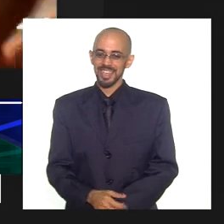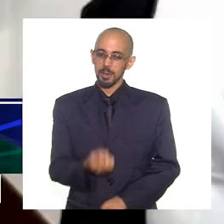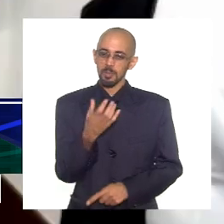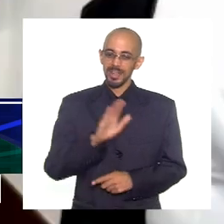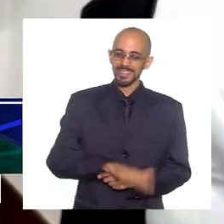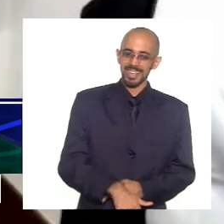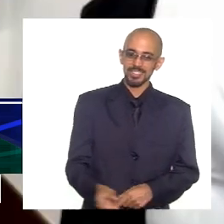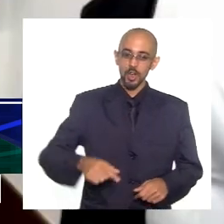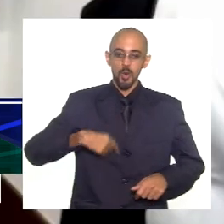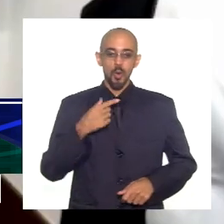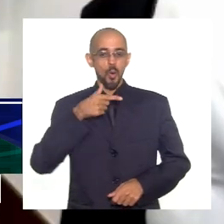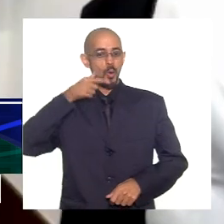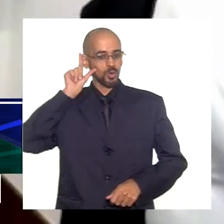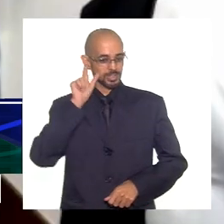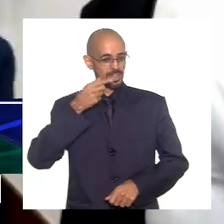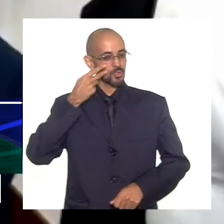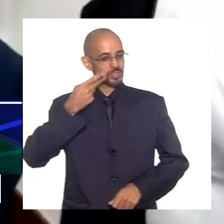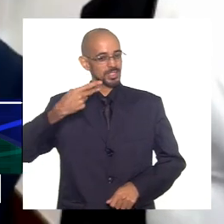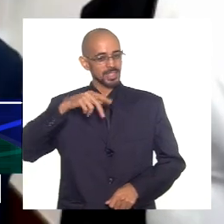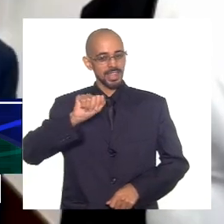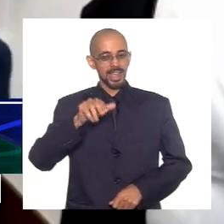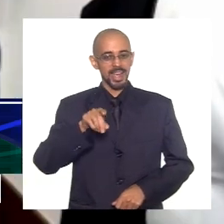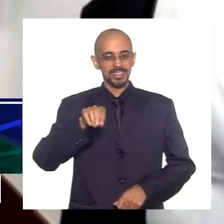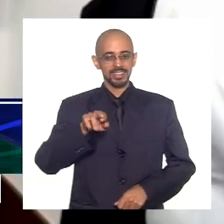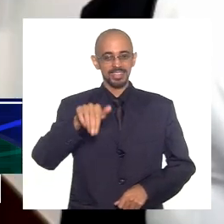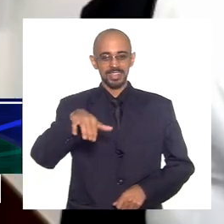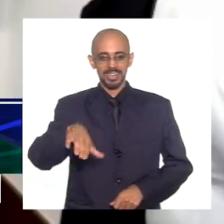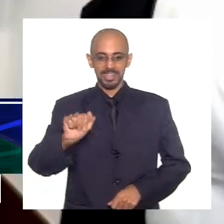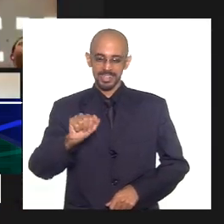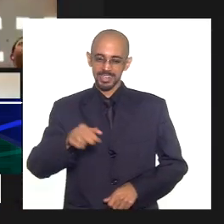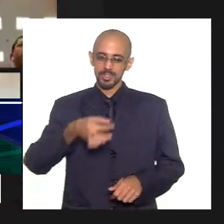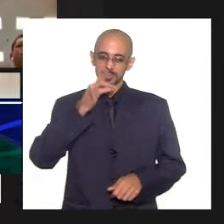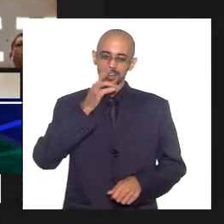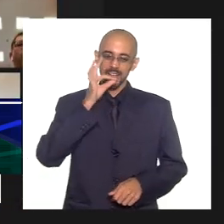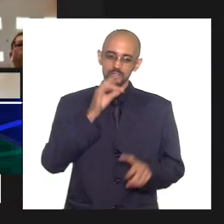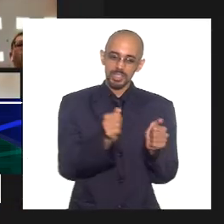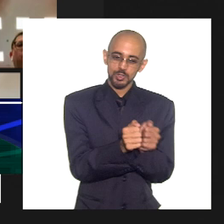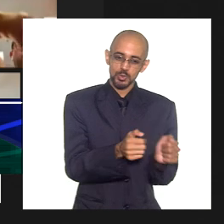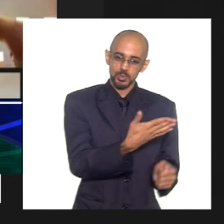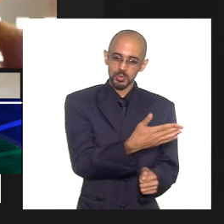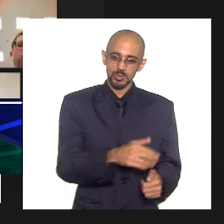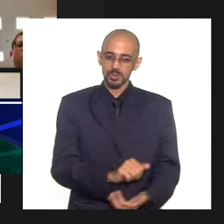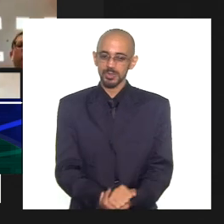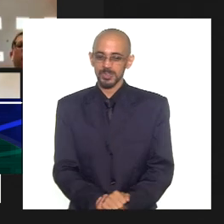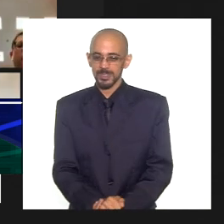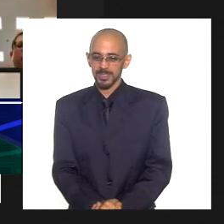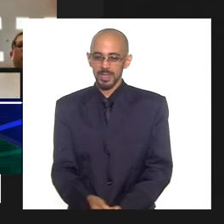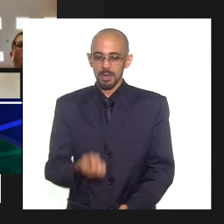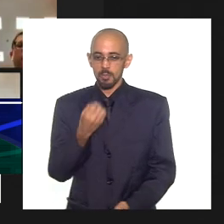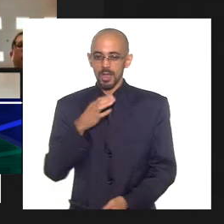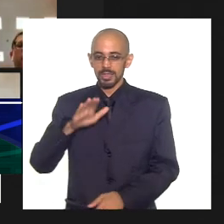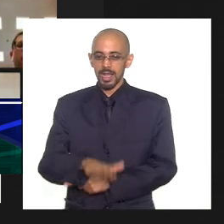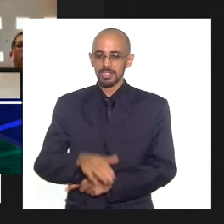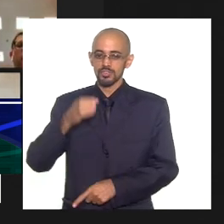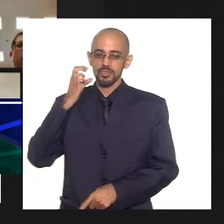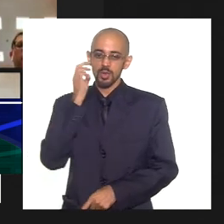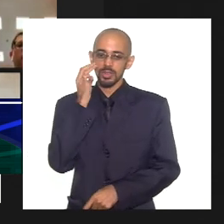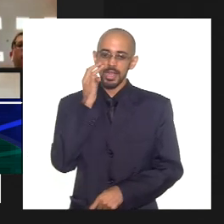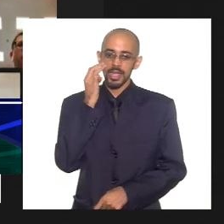também, um cafezinho lá. Boa tarde, Adriana. Boa tarde, Samuel, Valdec. Boa tarde, presidente. Célia. Valeu.